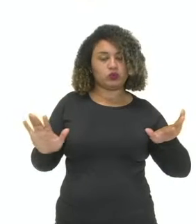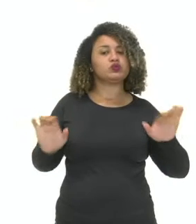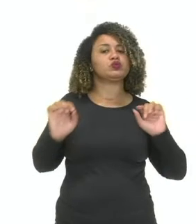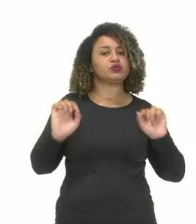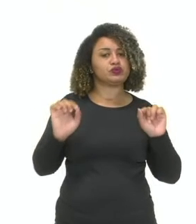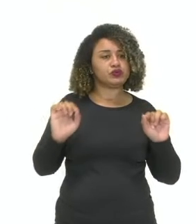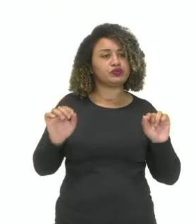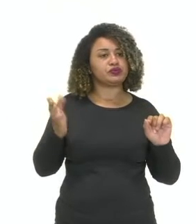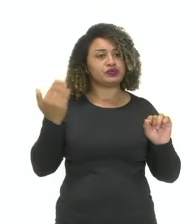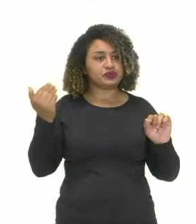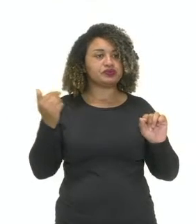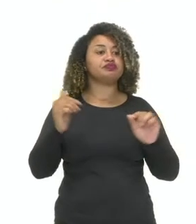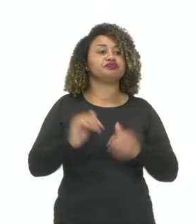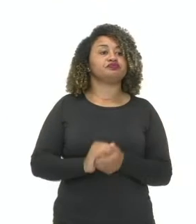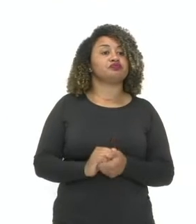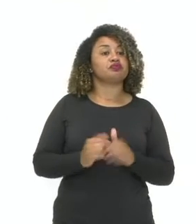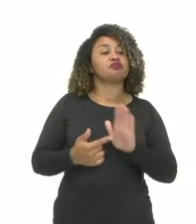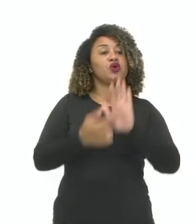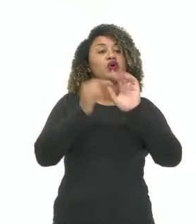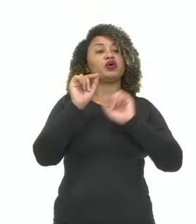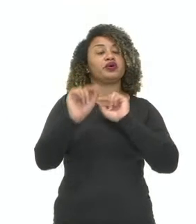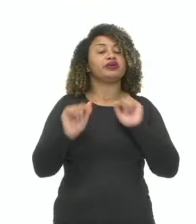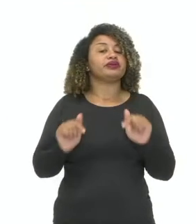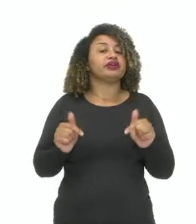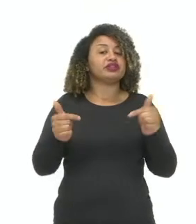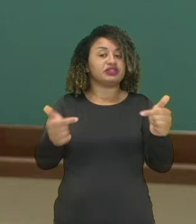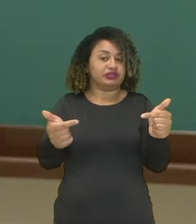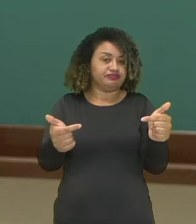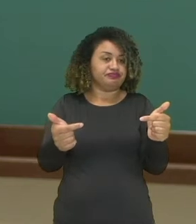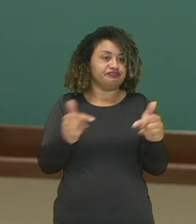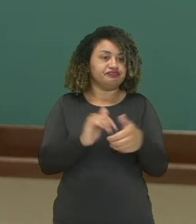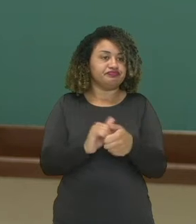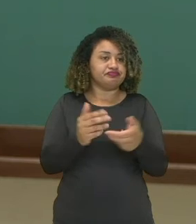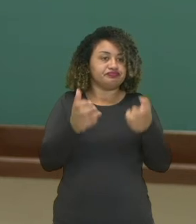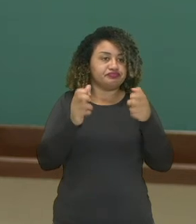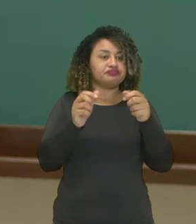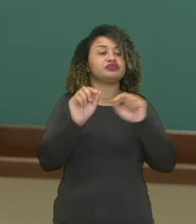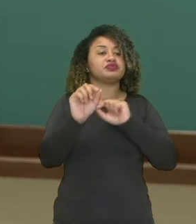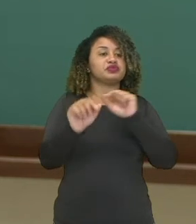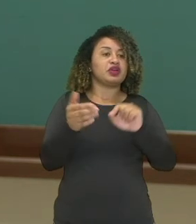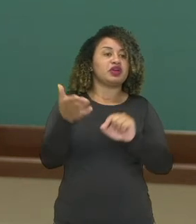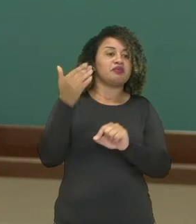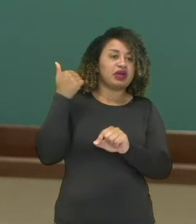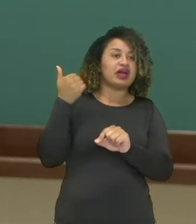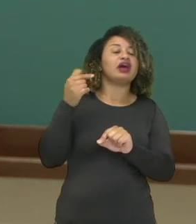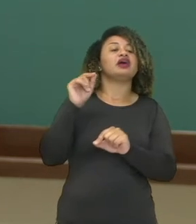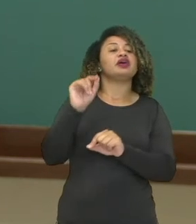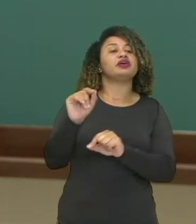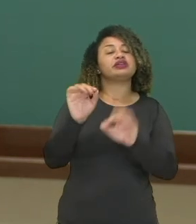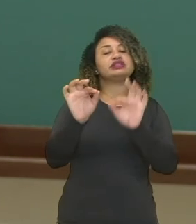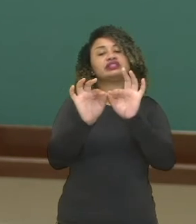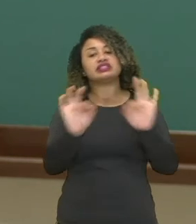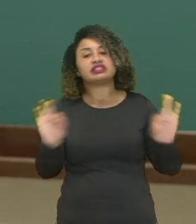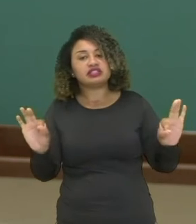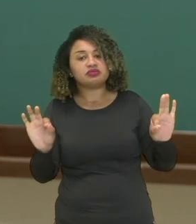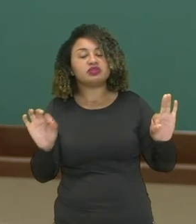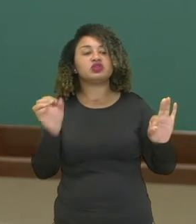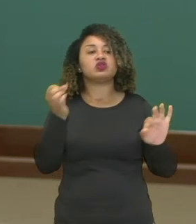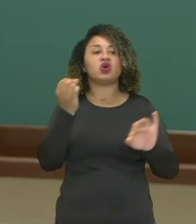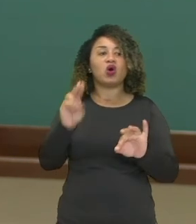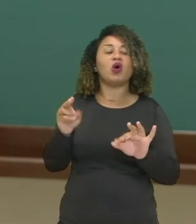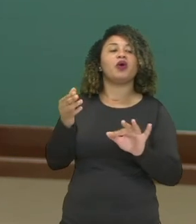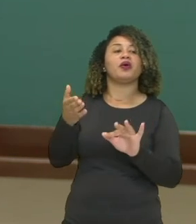expressa acciones, acciones. Então, observem, pretérito perfeito simples ou